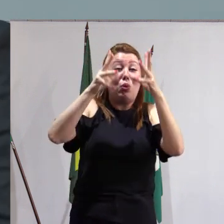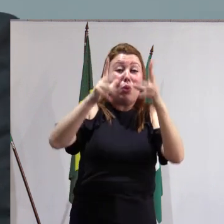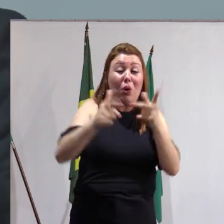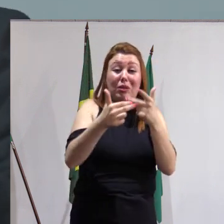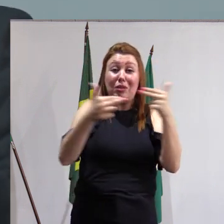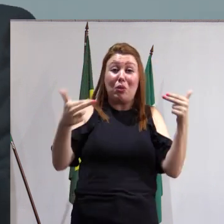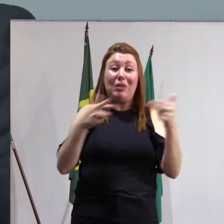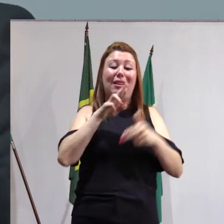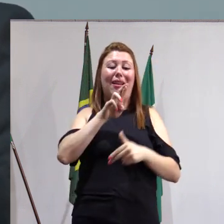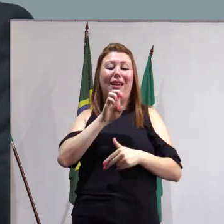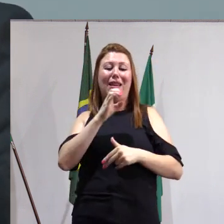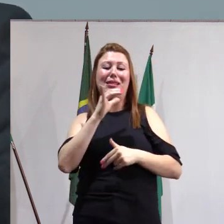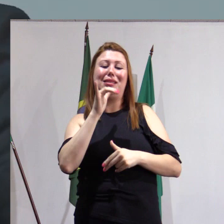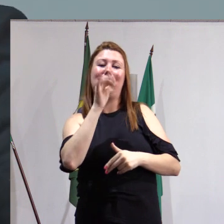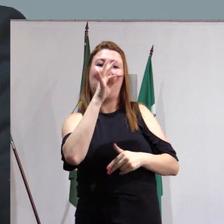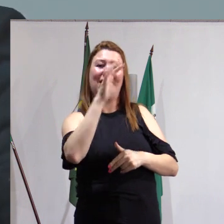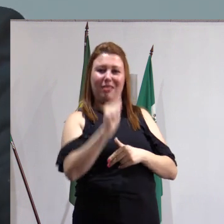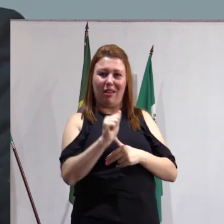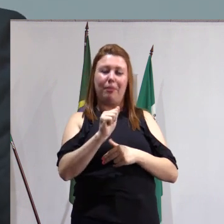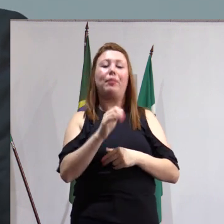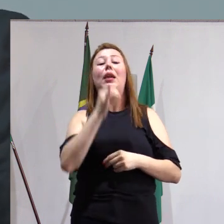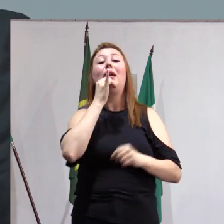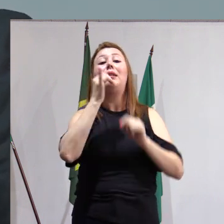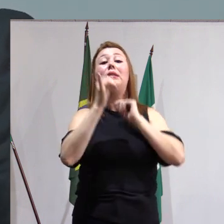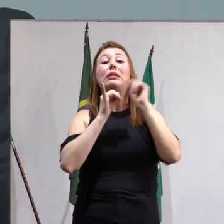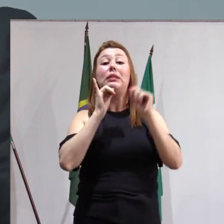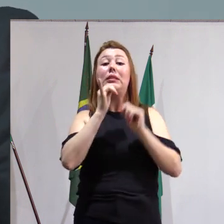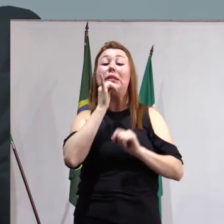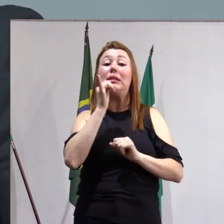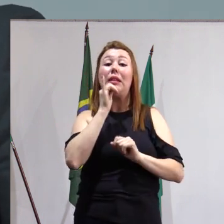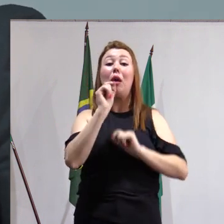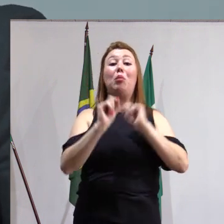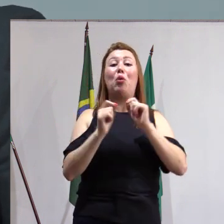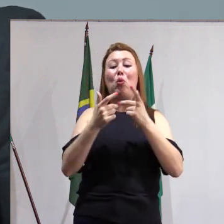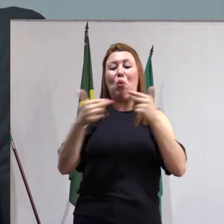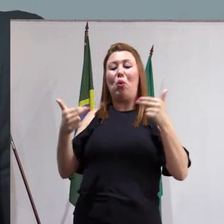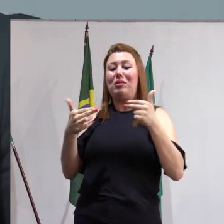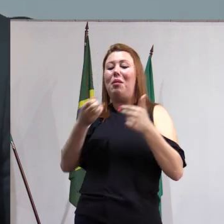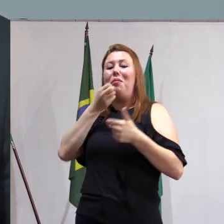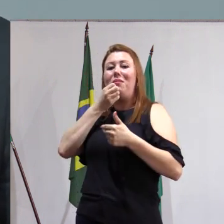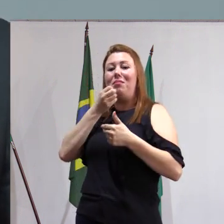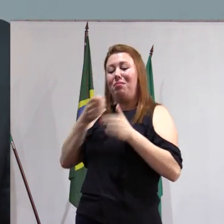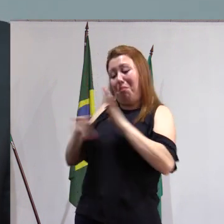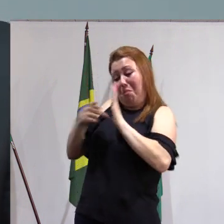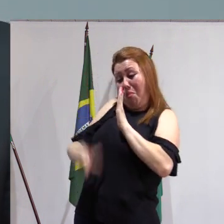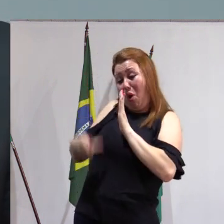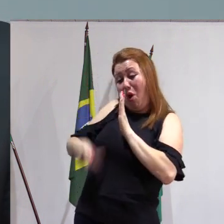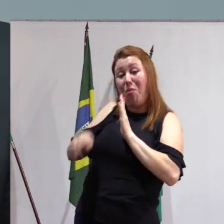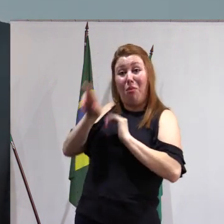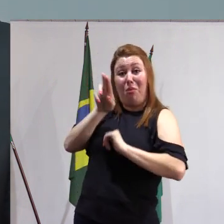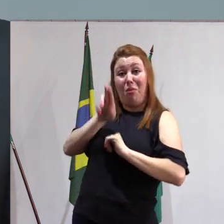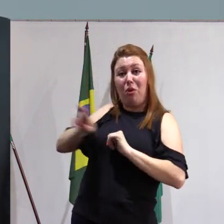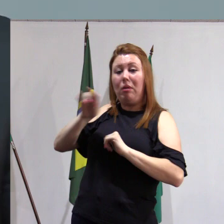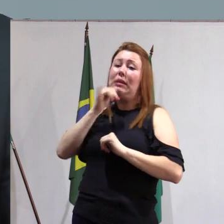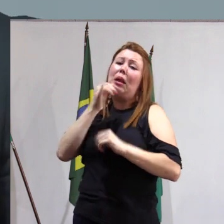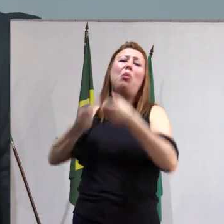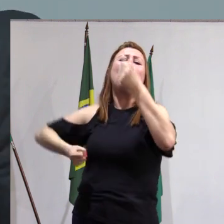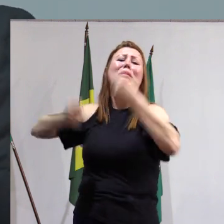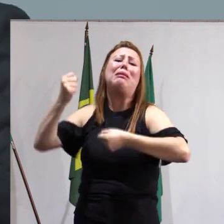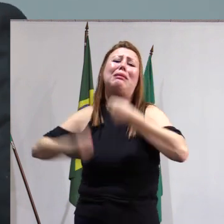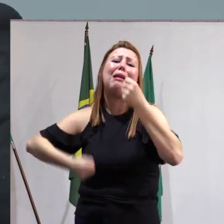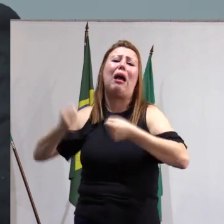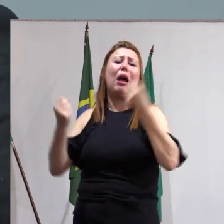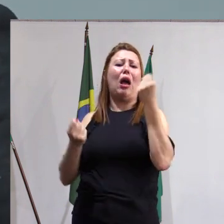de receitas acessórias. Por exemplo, alienação de bens e direitos da universidade. Se a universidade hoje fizer uma alienação de carros ou